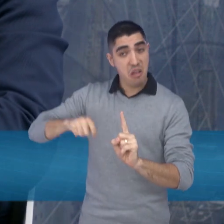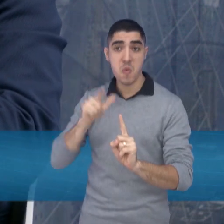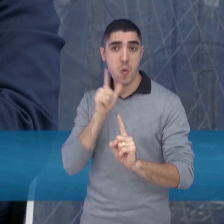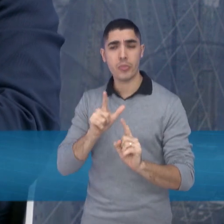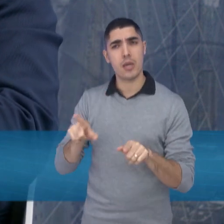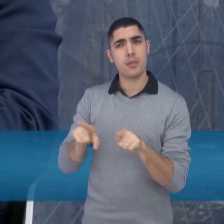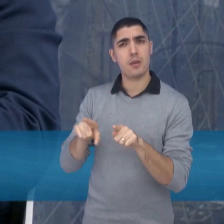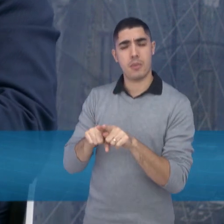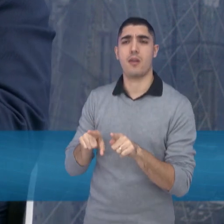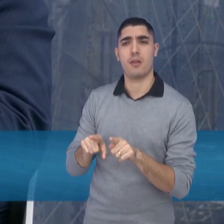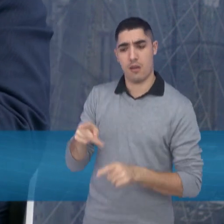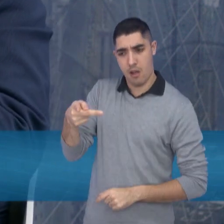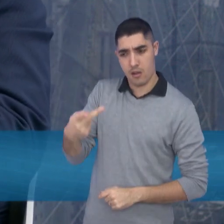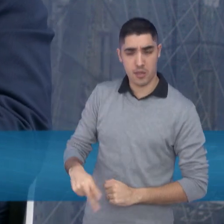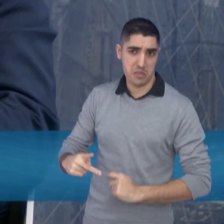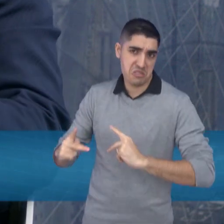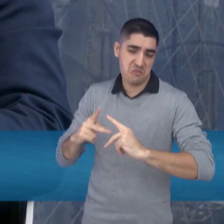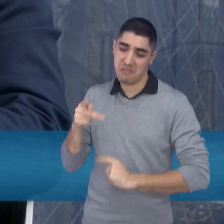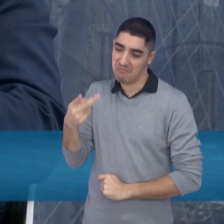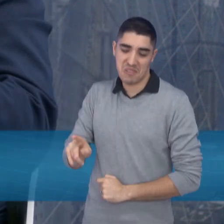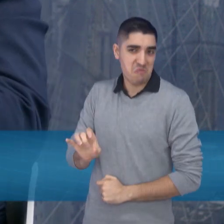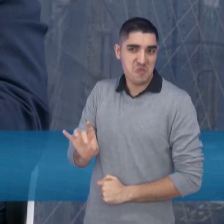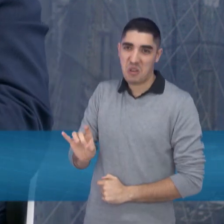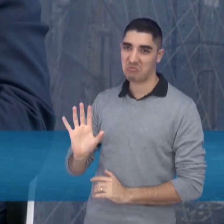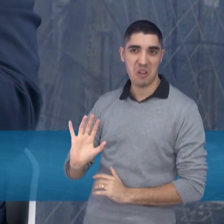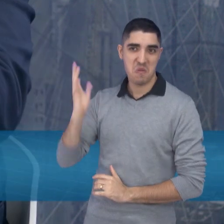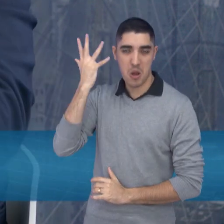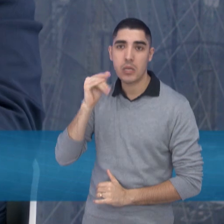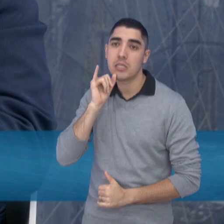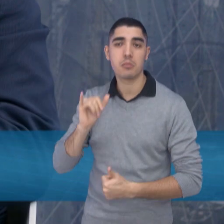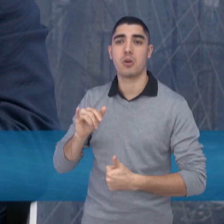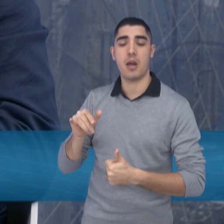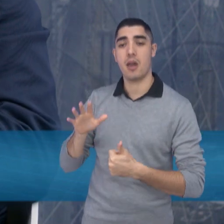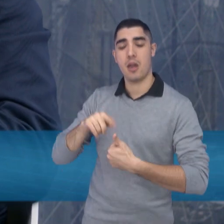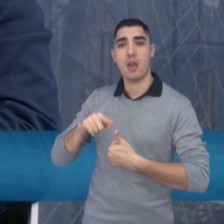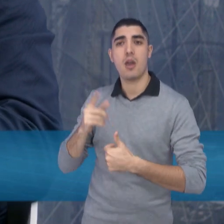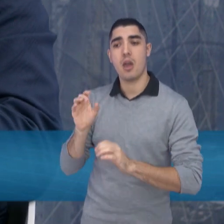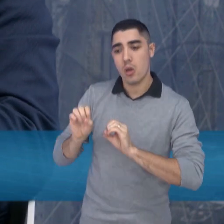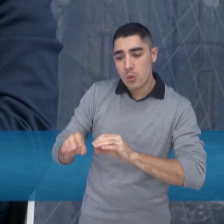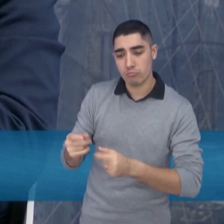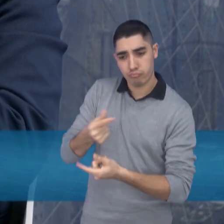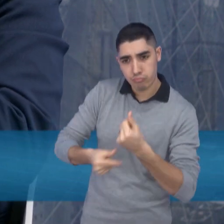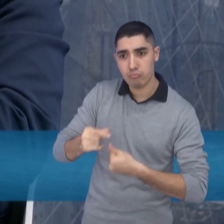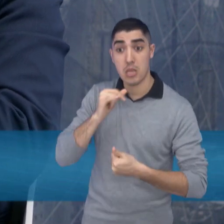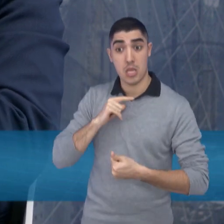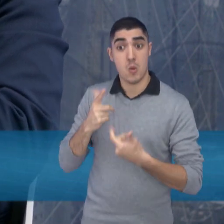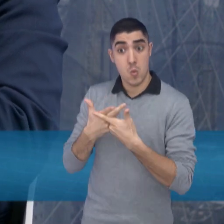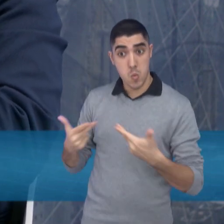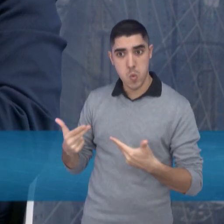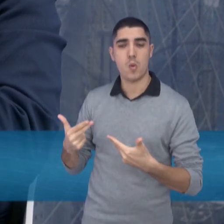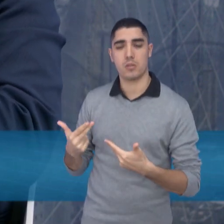aqui, na grande vocação que talvez seja de São José, uma grande vocação econômica, ser vanguarda, do desenvolvimento. A gente tem